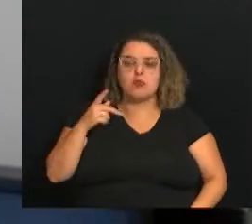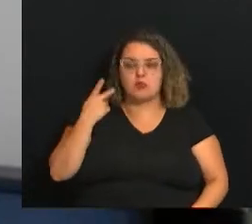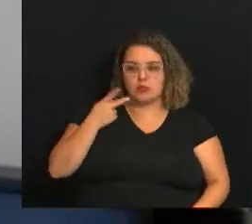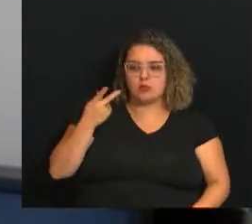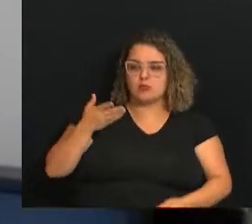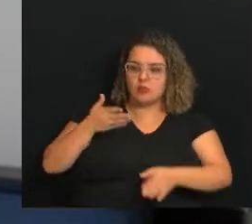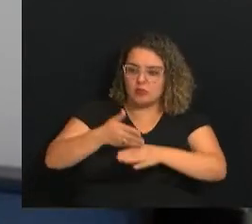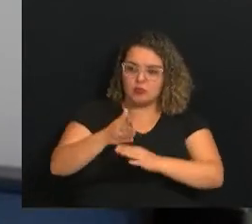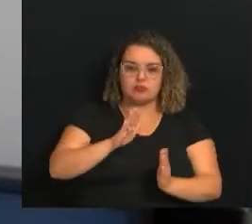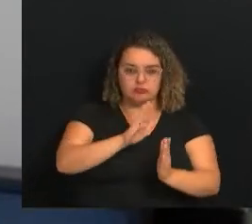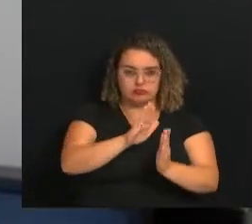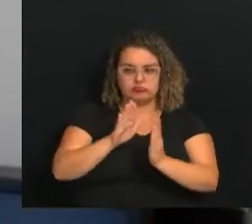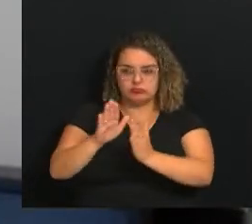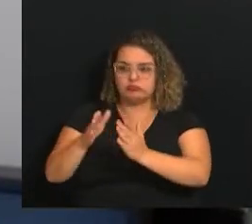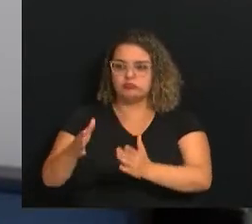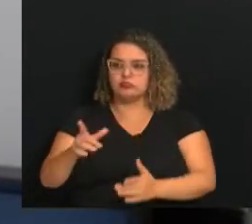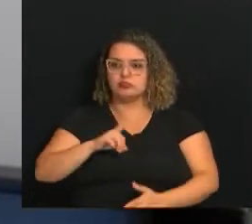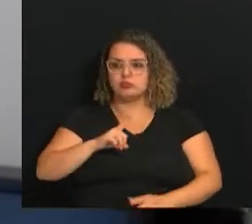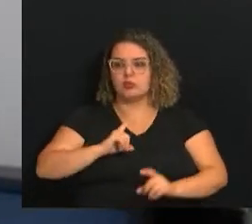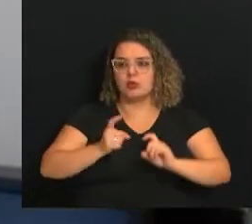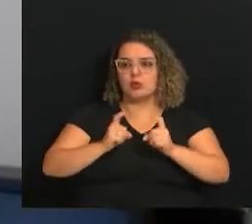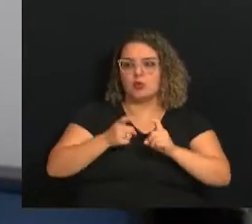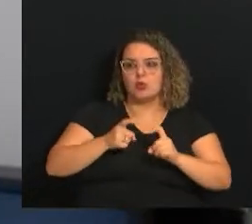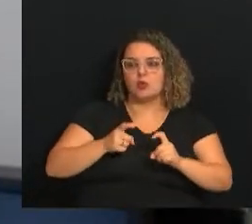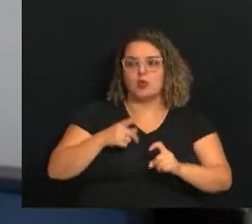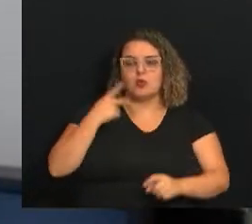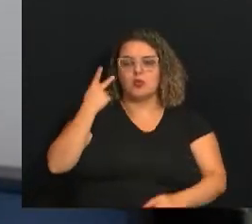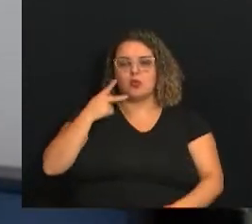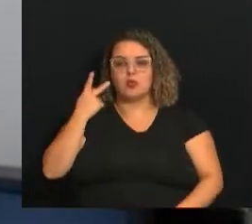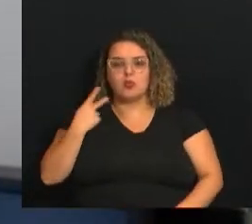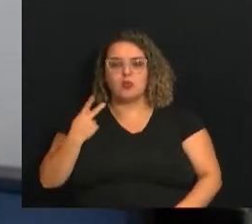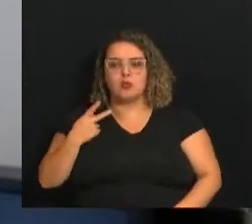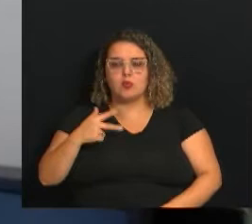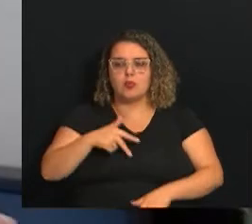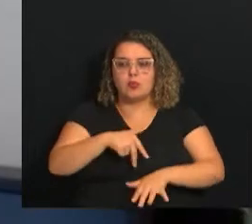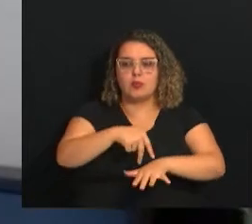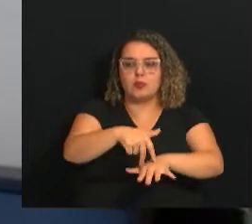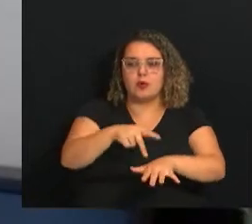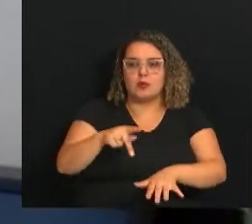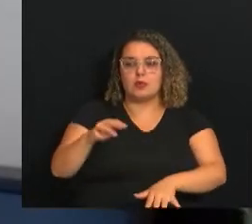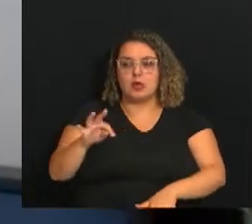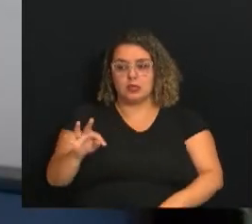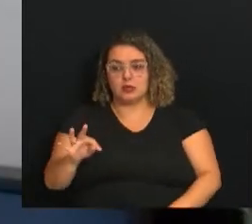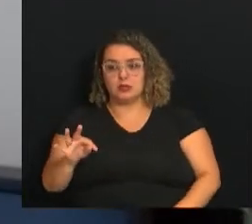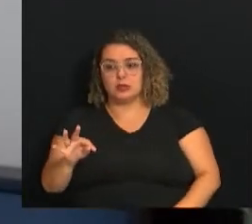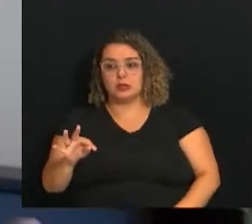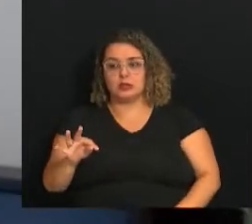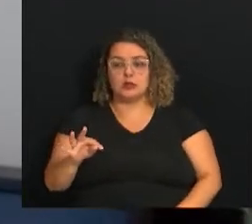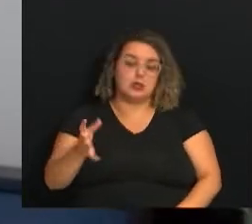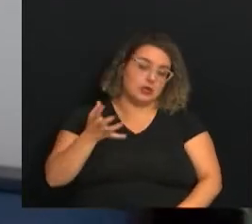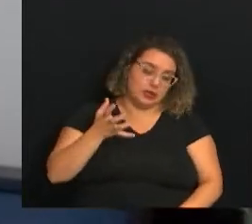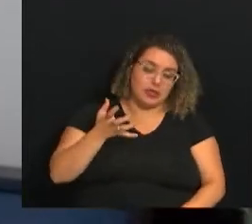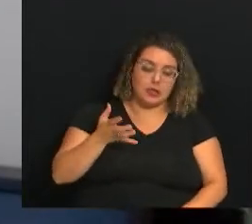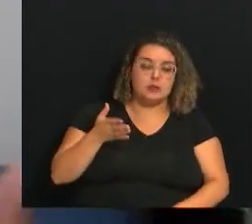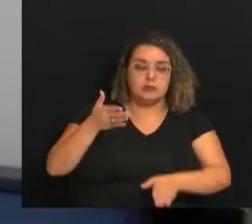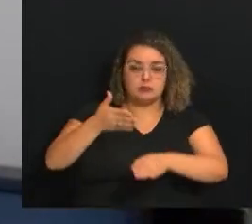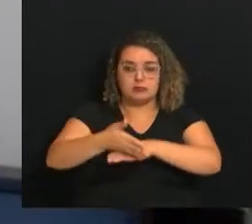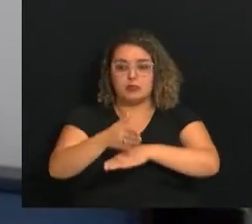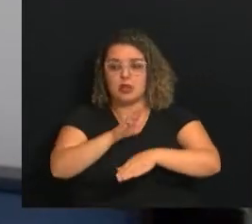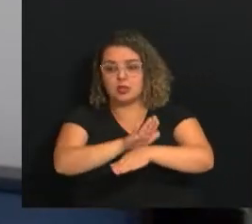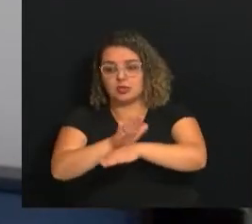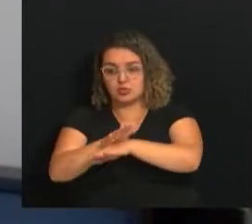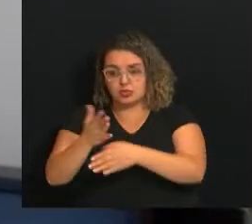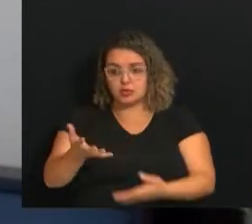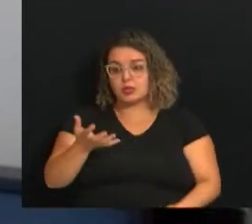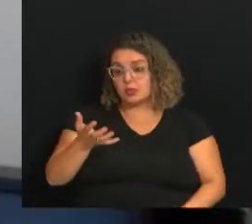frentes. Nós tivemos agora a reunião com os vereadores da bancada do PT, interessados em participar, em contribuir, querendo saber